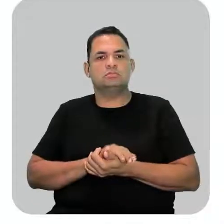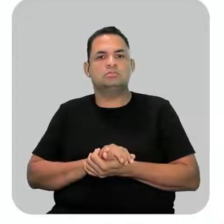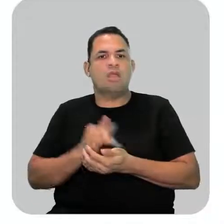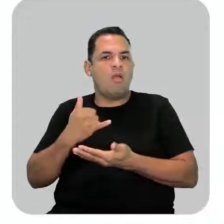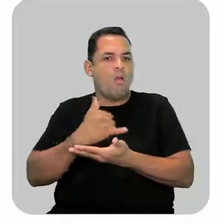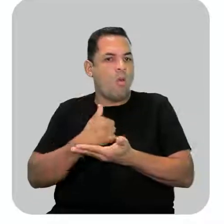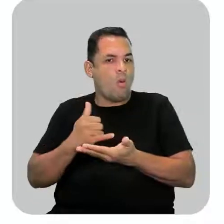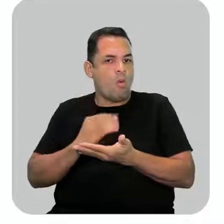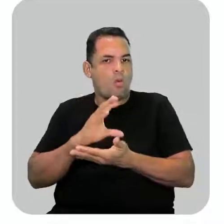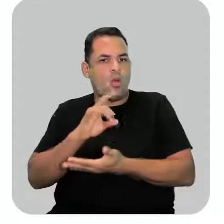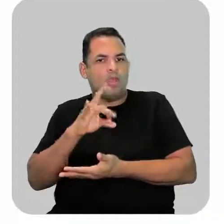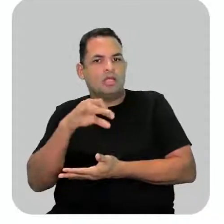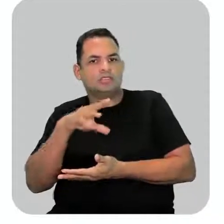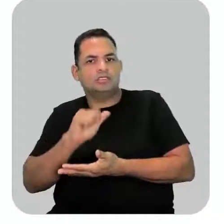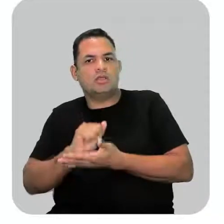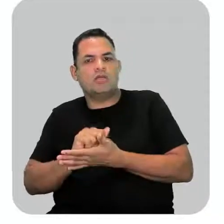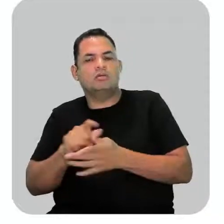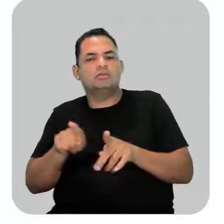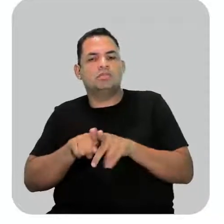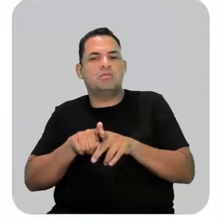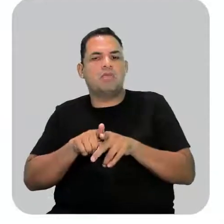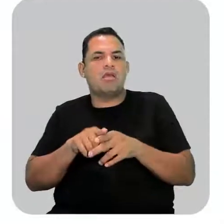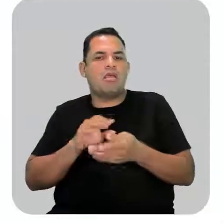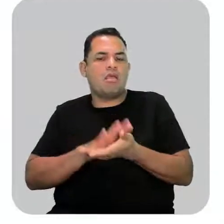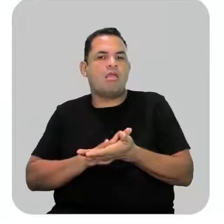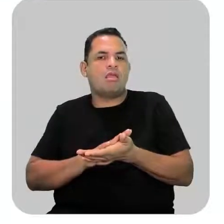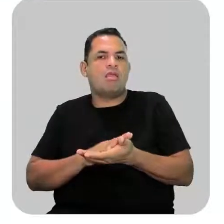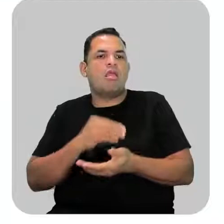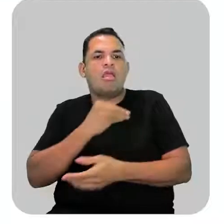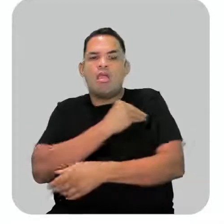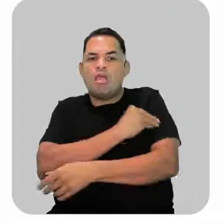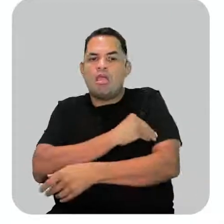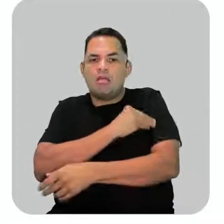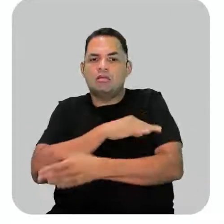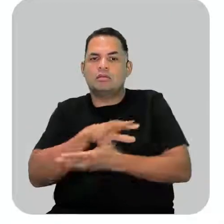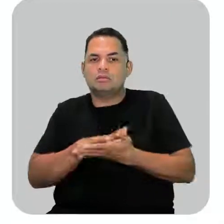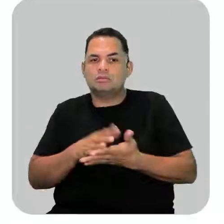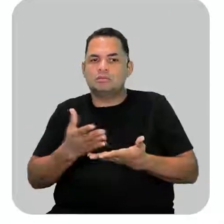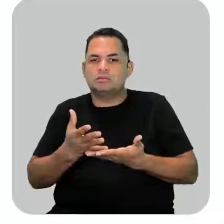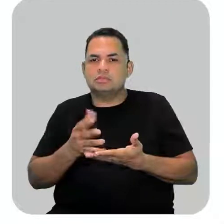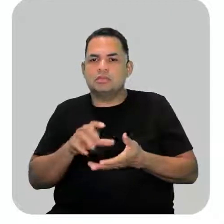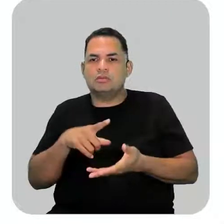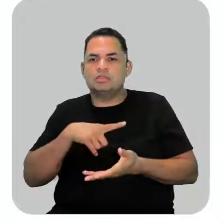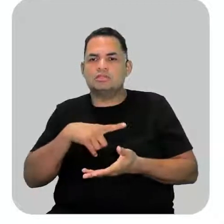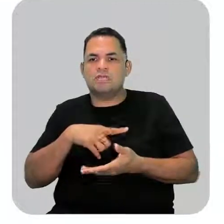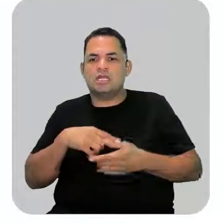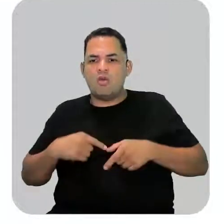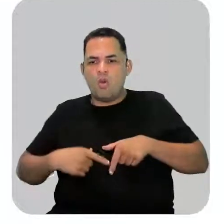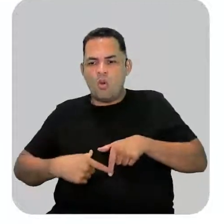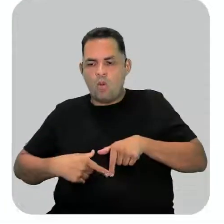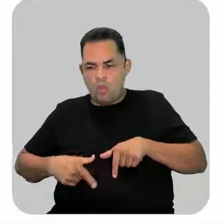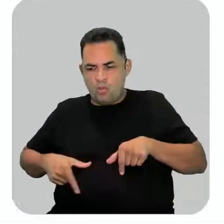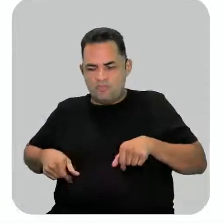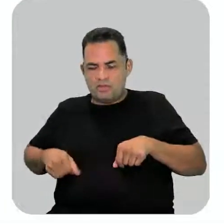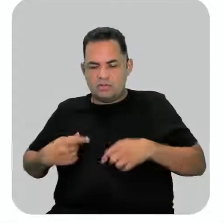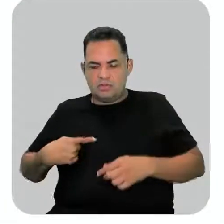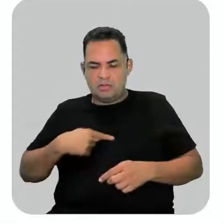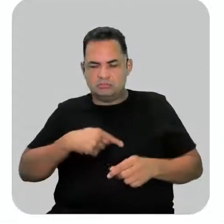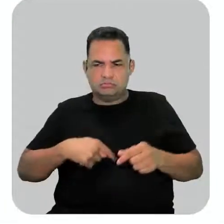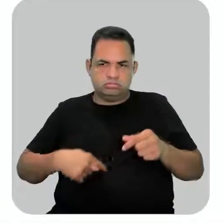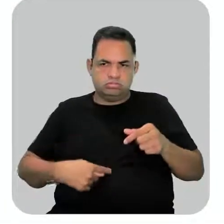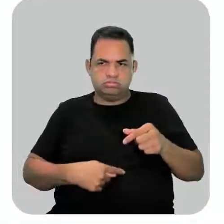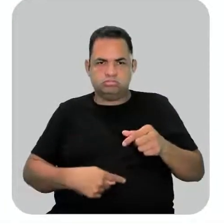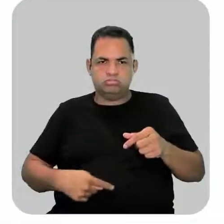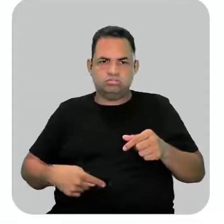também é um álcool. A sua obtenção mais acentuada acontece lá no fígado ou ainda nos intestinos,